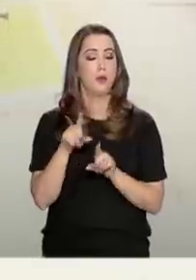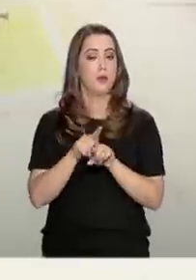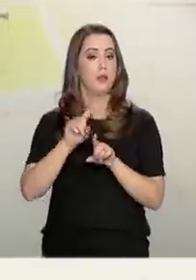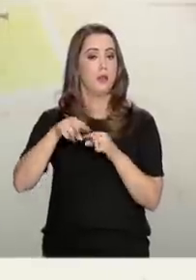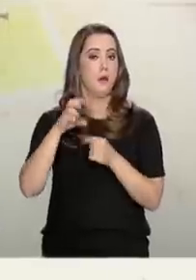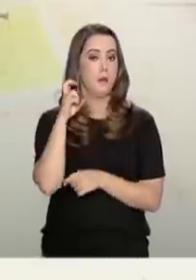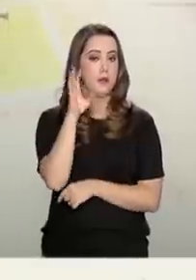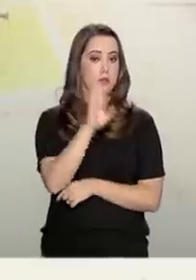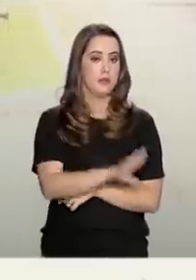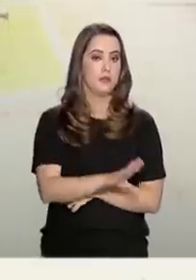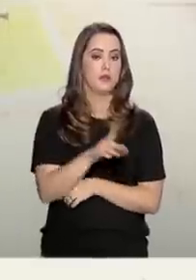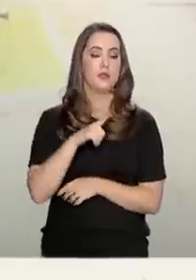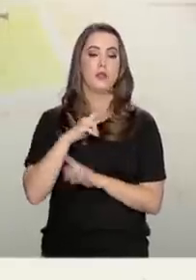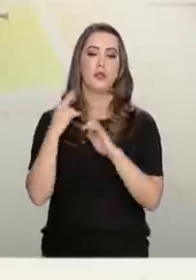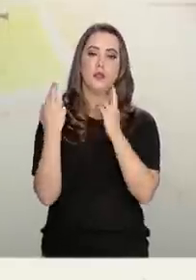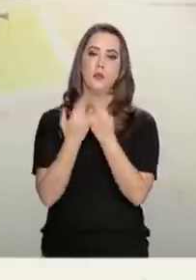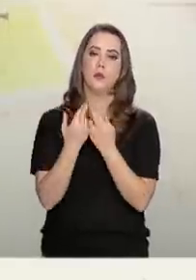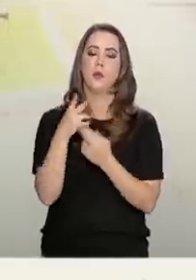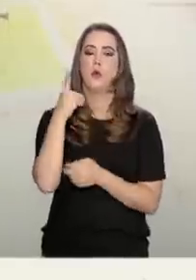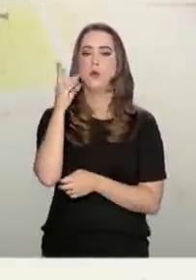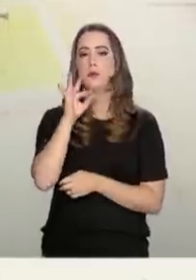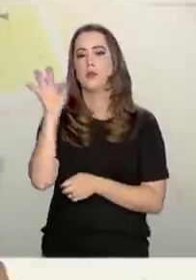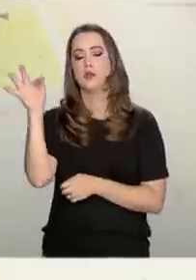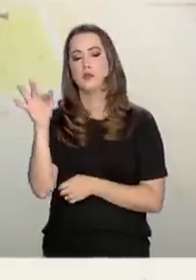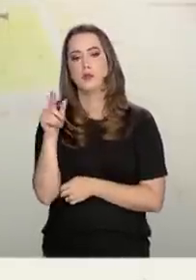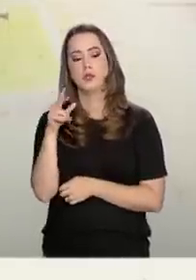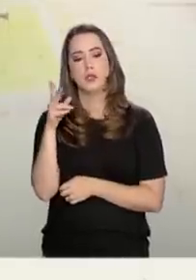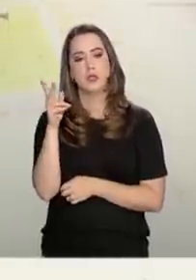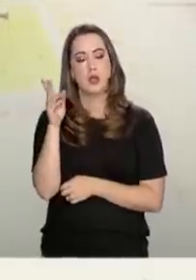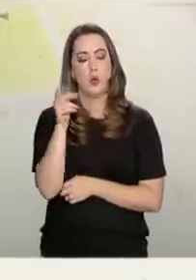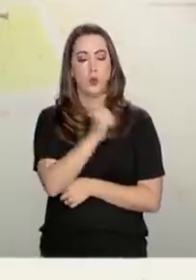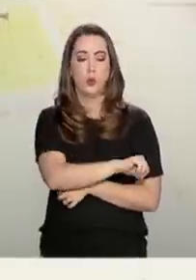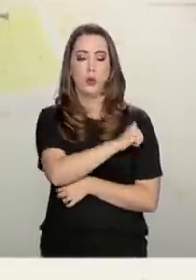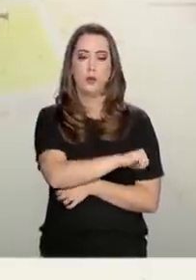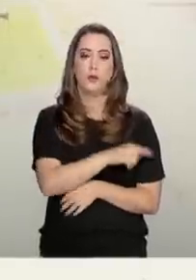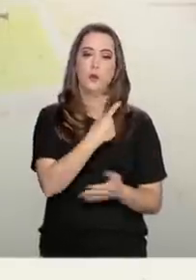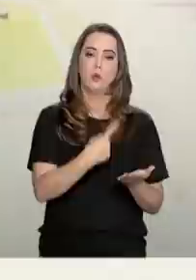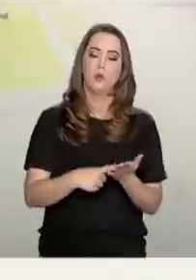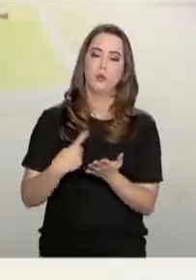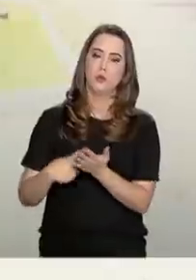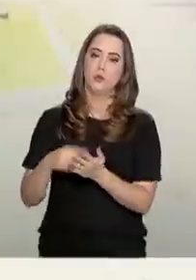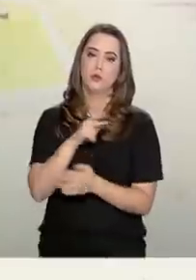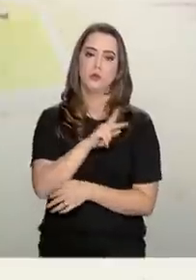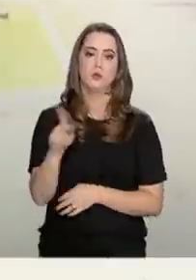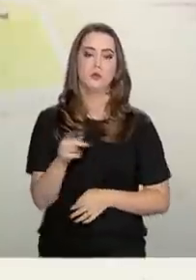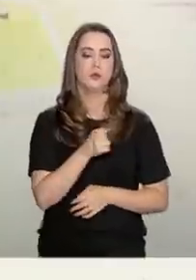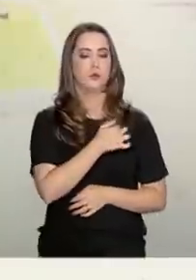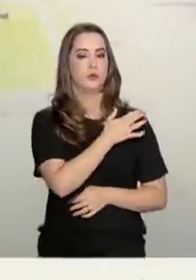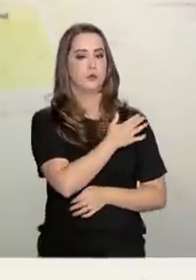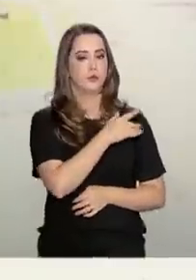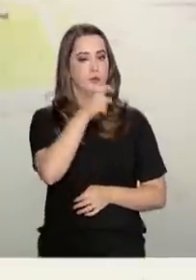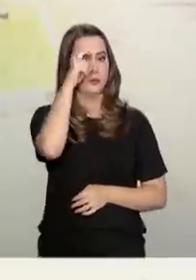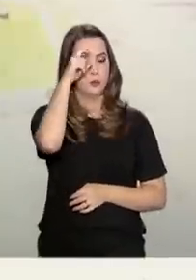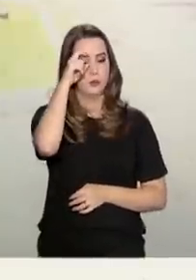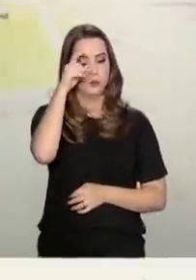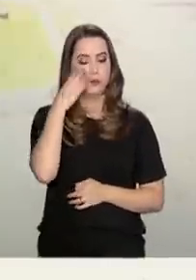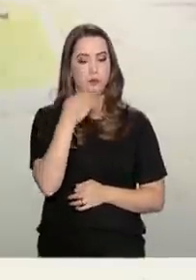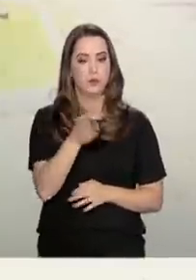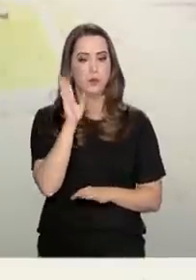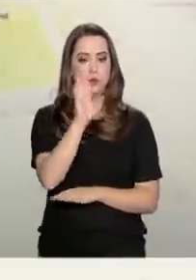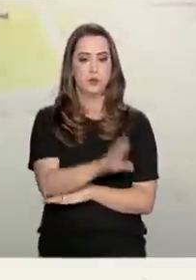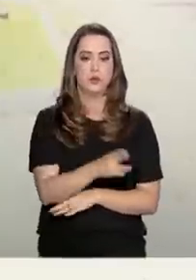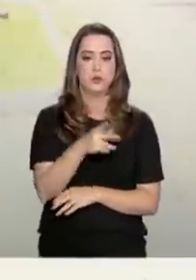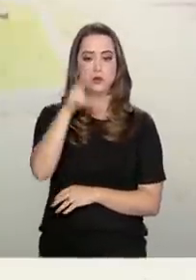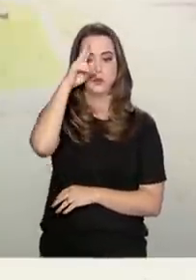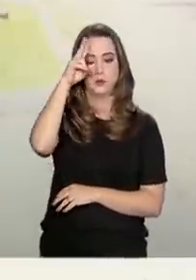com o deputado federal Luizinho, que é do PP do Rio de Janeiro. Bem, essa é a agenda do presidente exercício, Hamilton de Mourão, para esta tarde